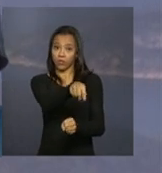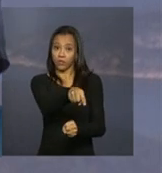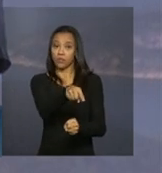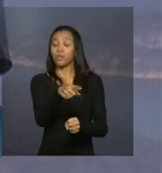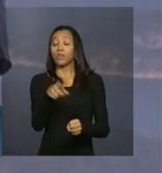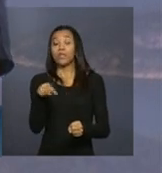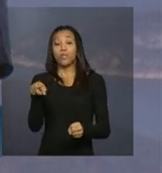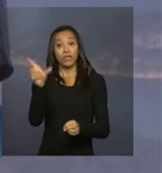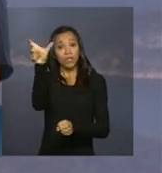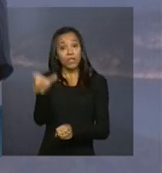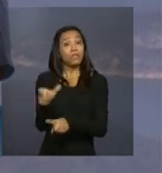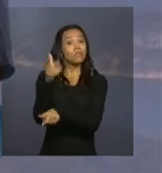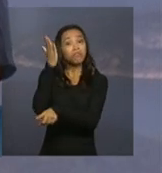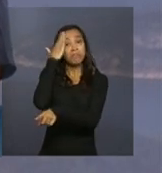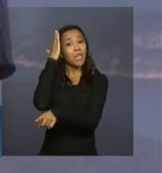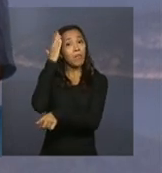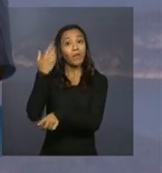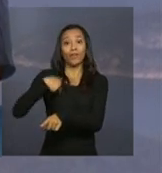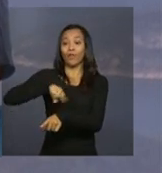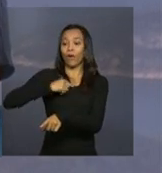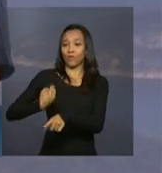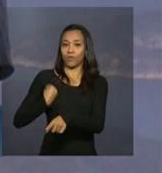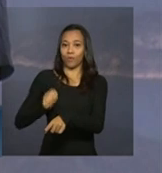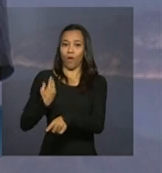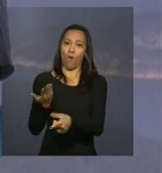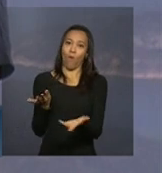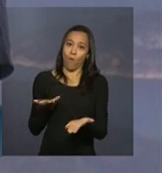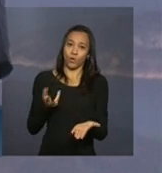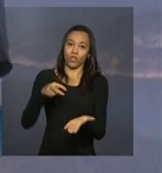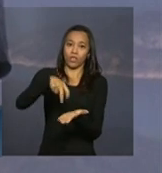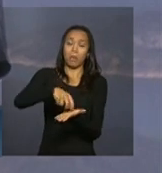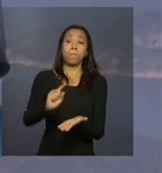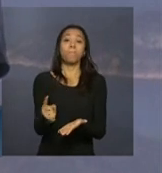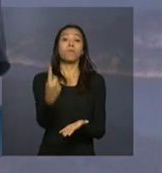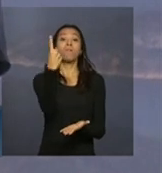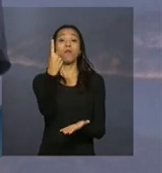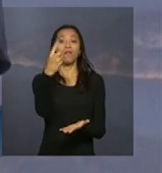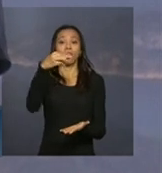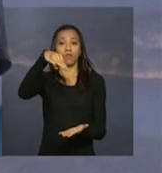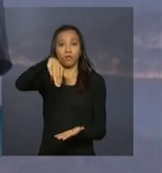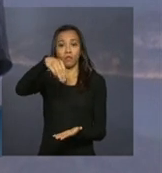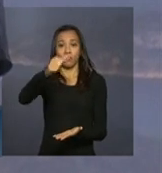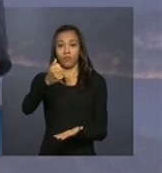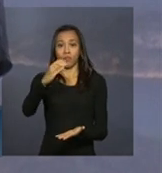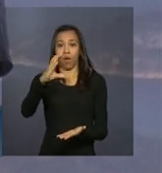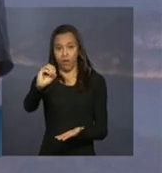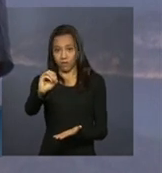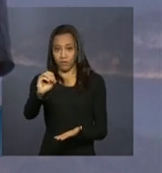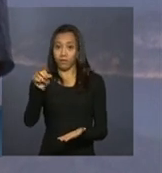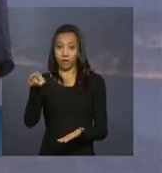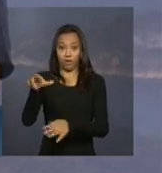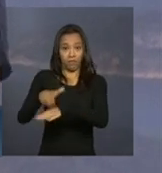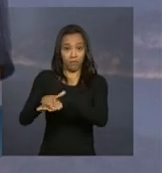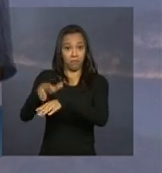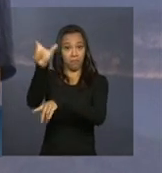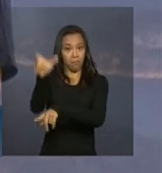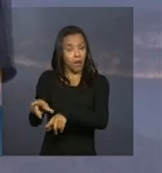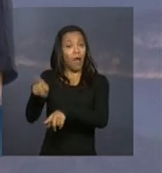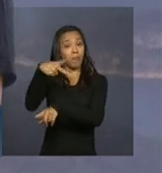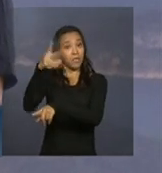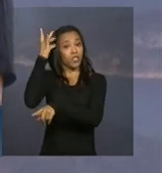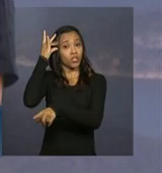nós estaríamos aqui hoje, e no dia 1º de março, a senhora assinou, né, sem